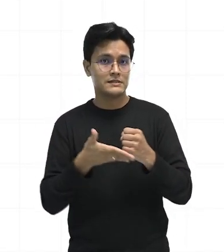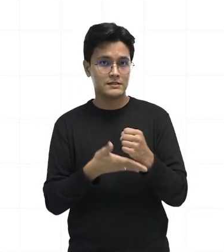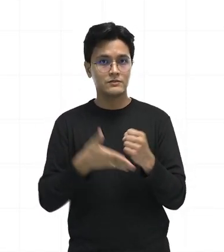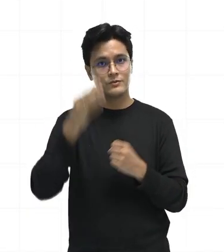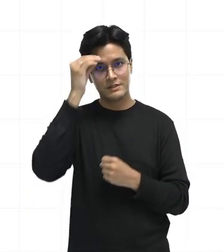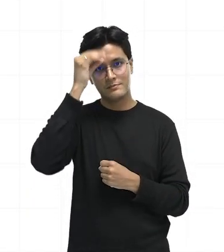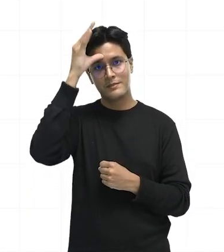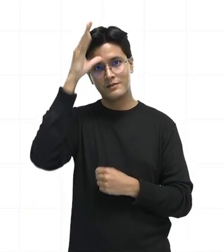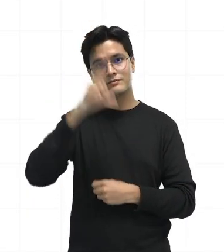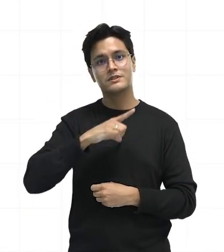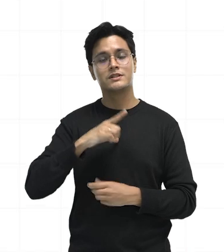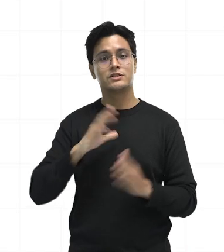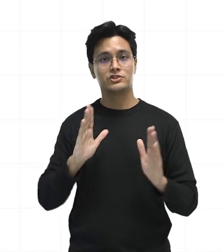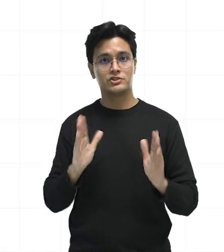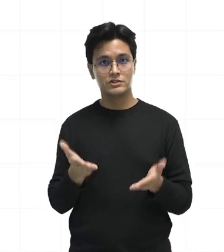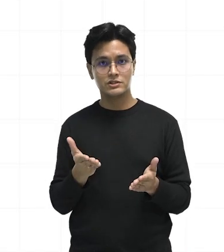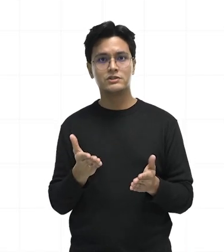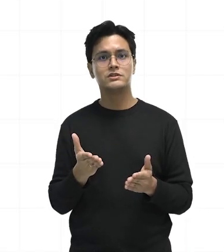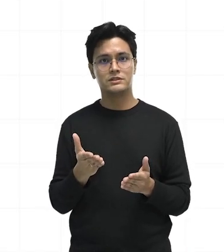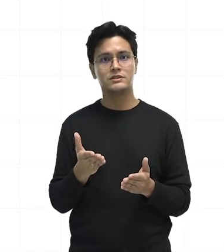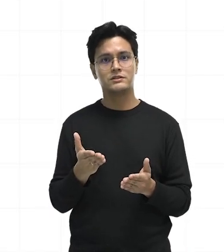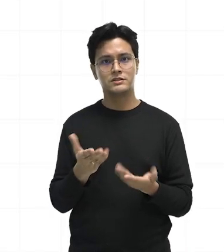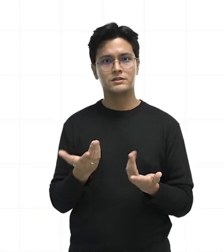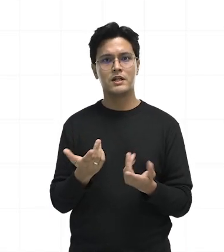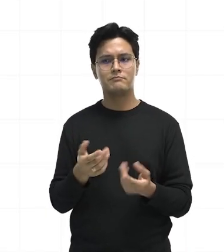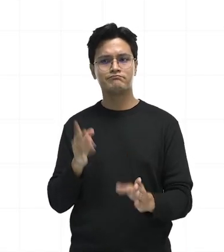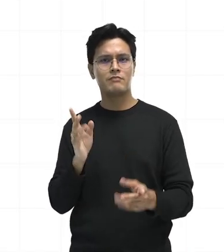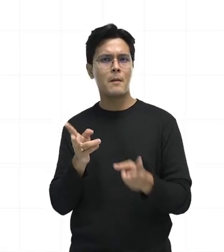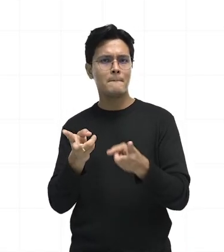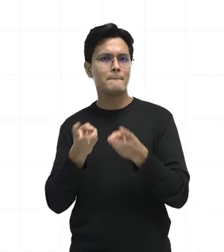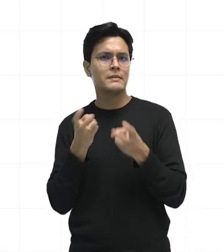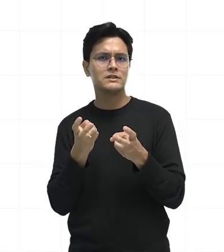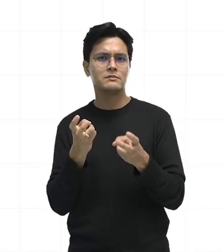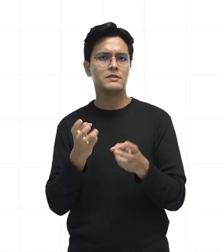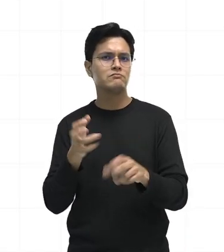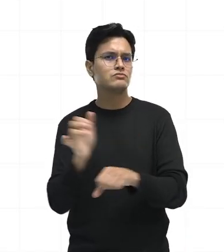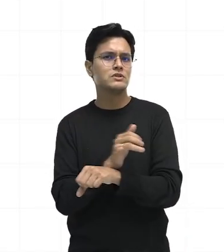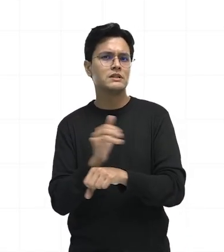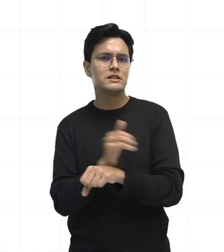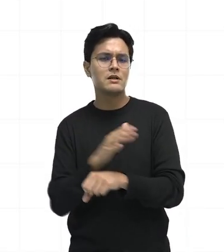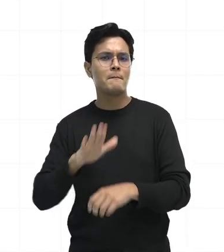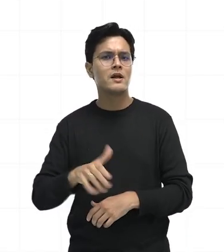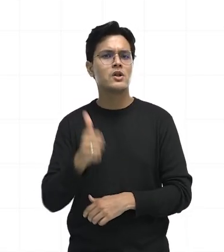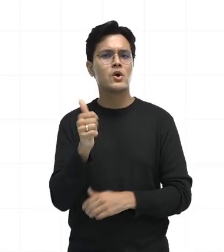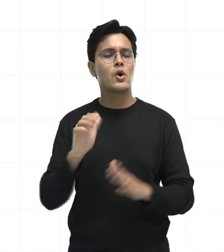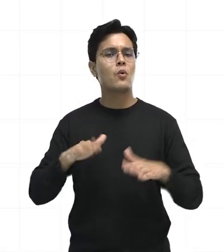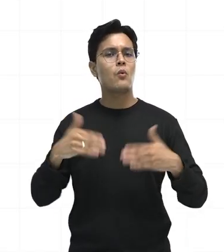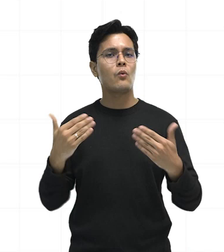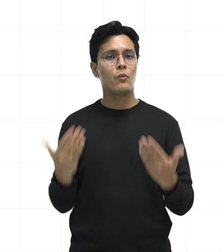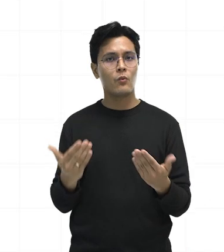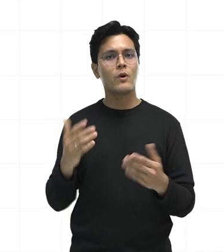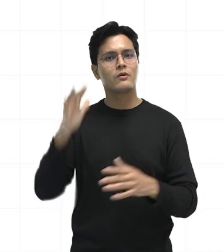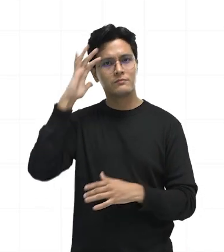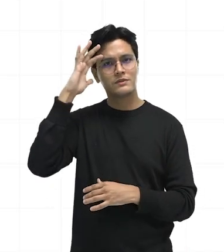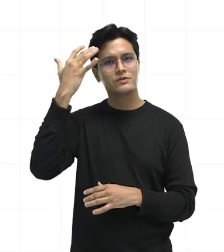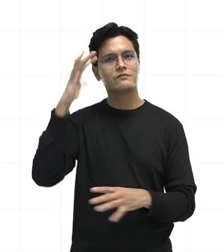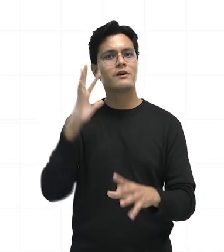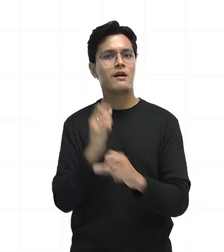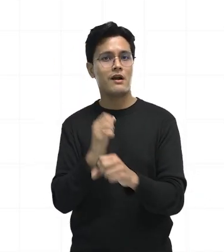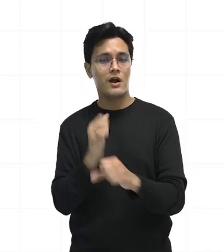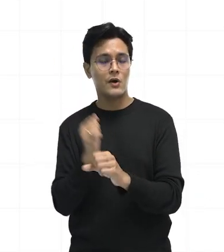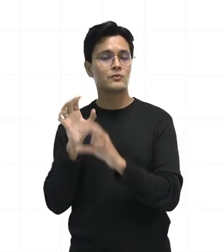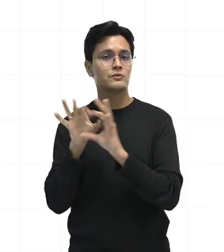até o momento, a gente vai ver qual é a melhor técnica que a gente vai usar para resolver aí essa questão.